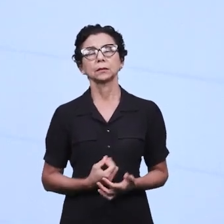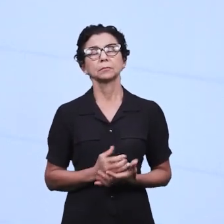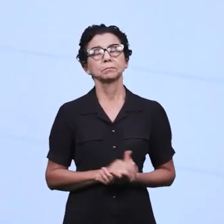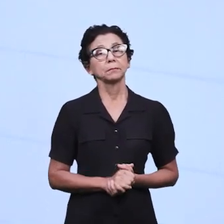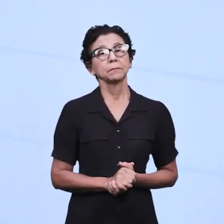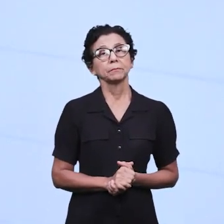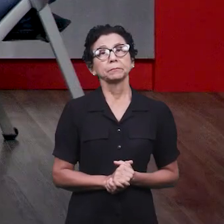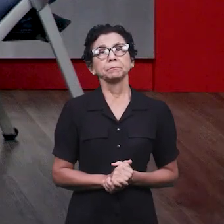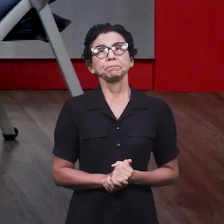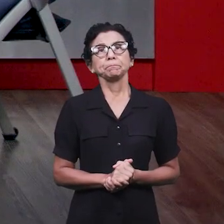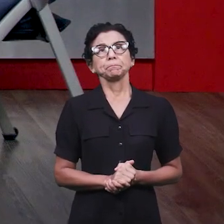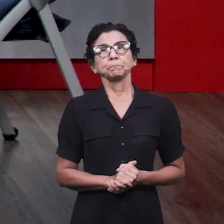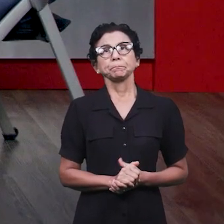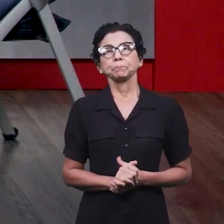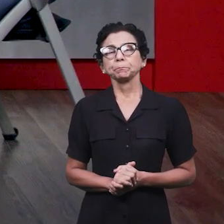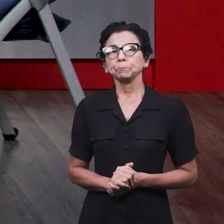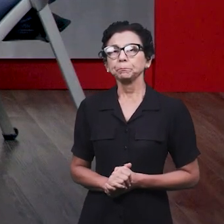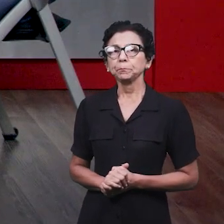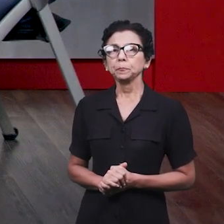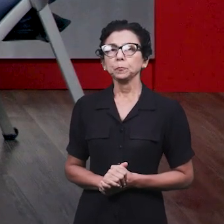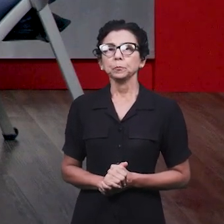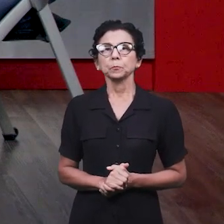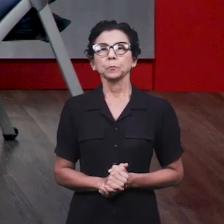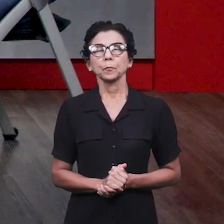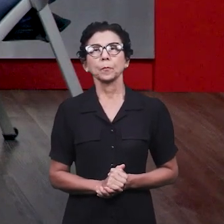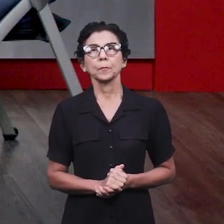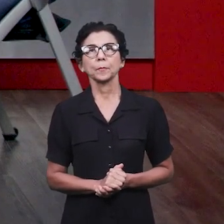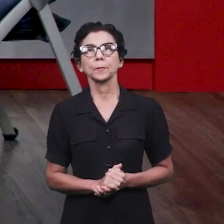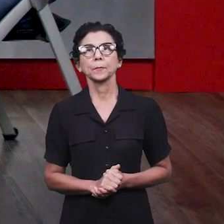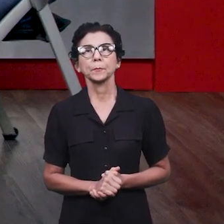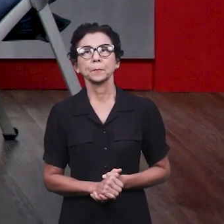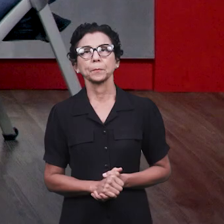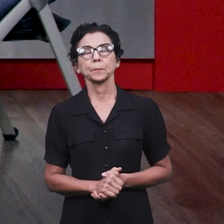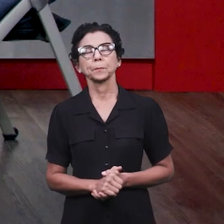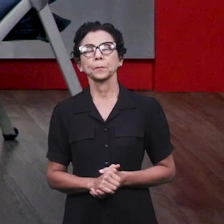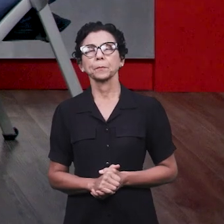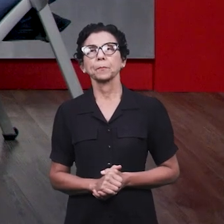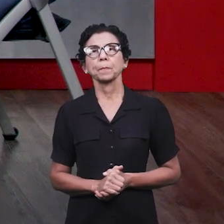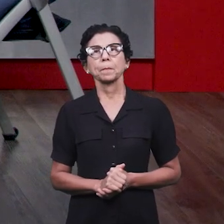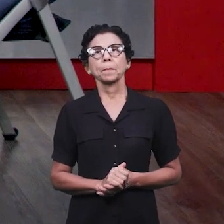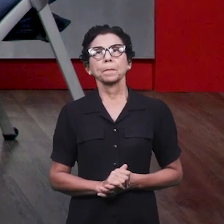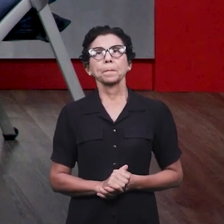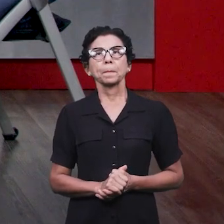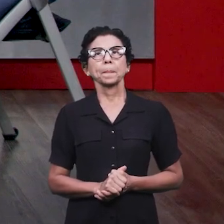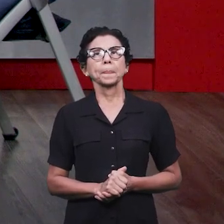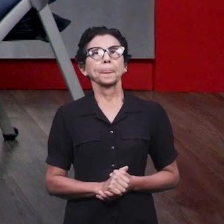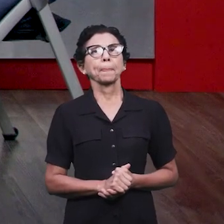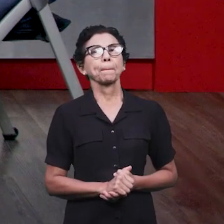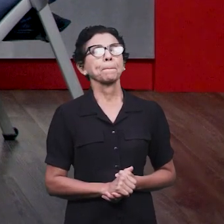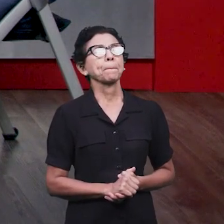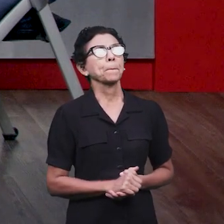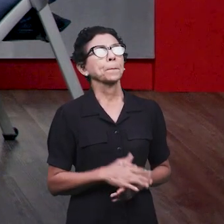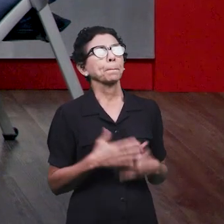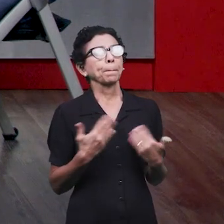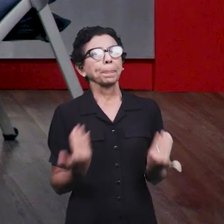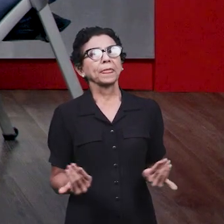enfermidade. E destacando também, doutora Carla, que a pessoa tem direito não apenas ao medicamento, mas como tratamento médico e